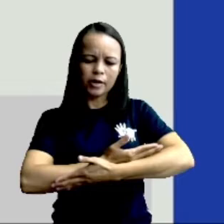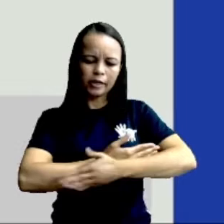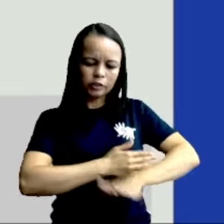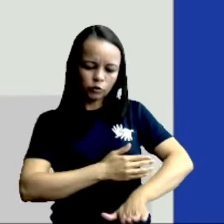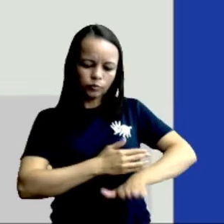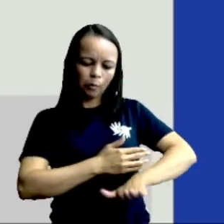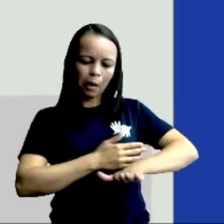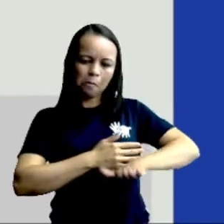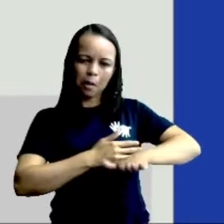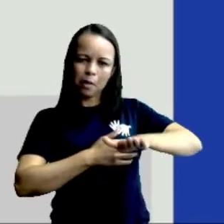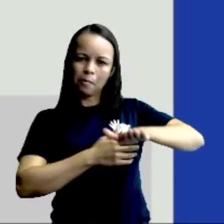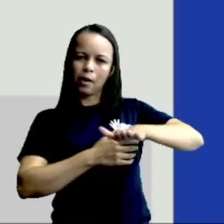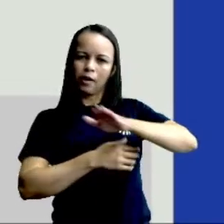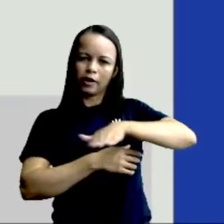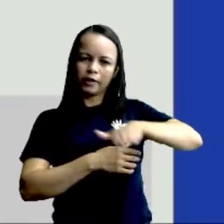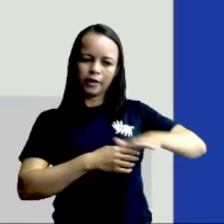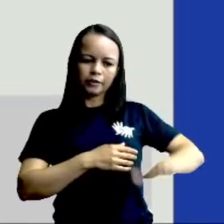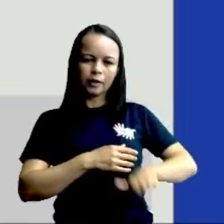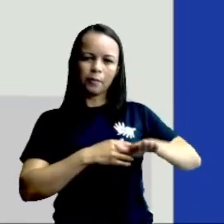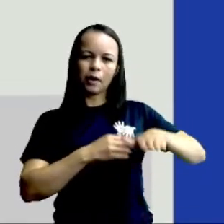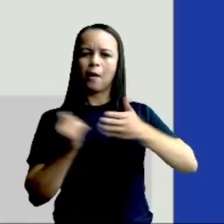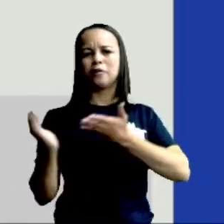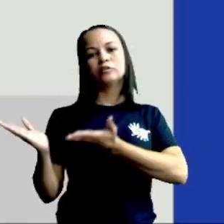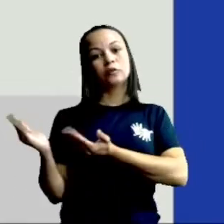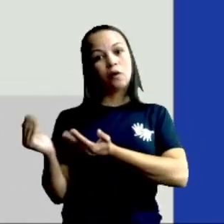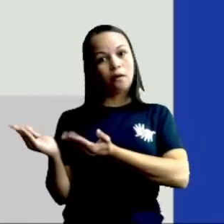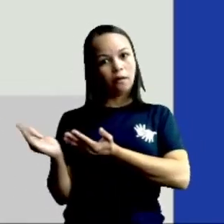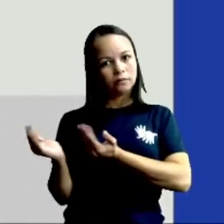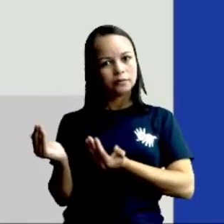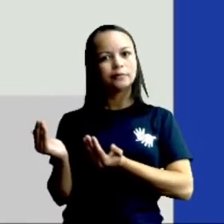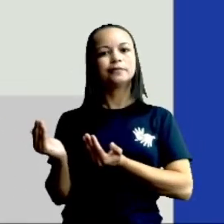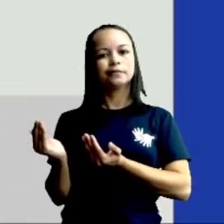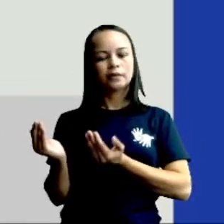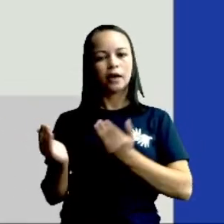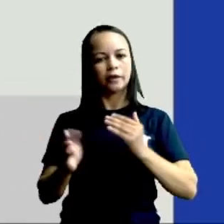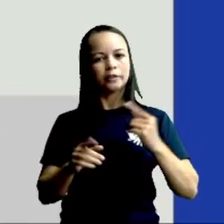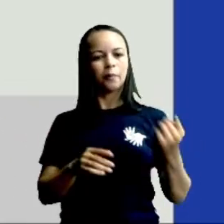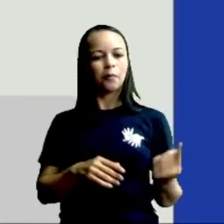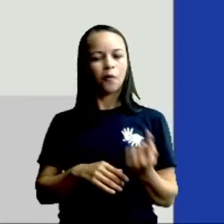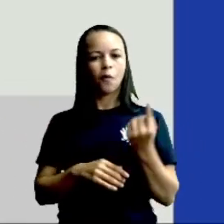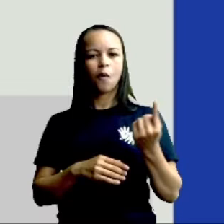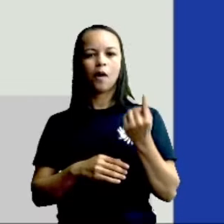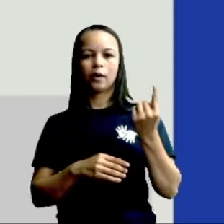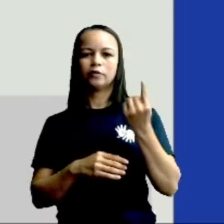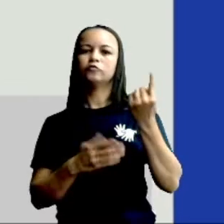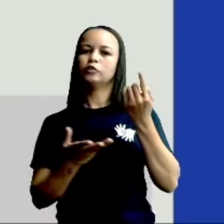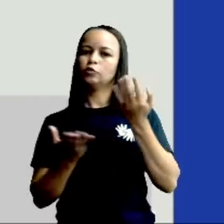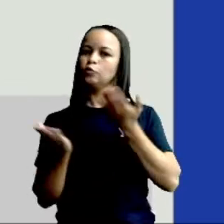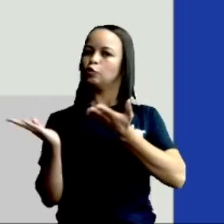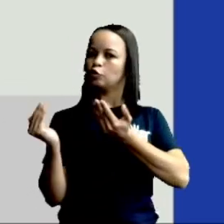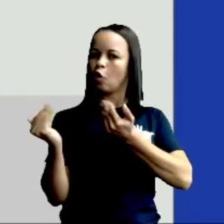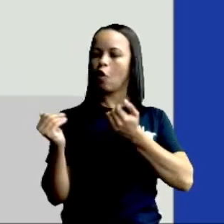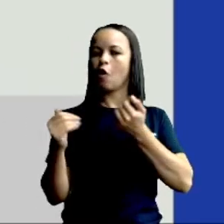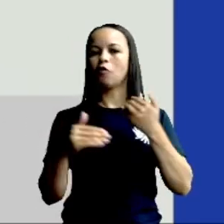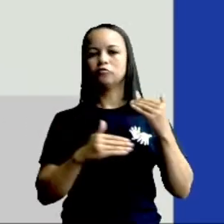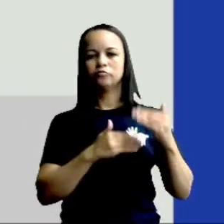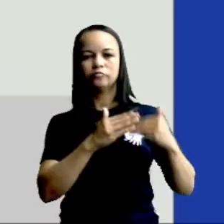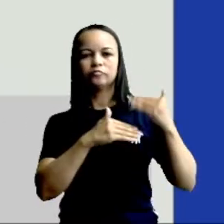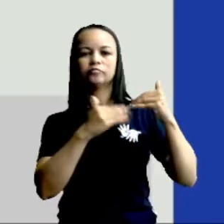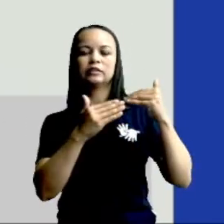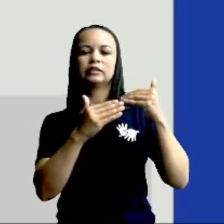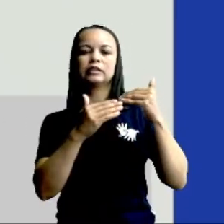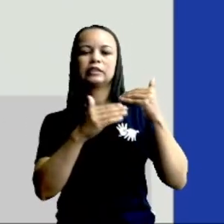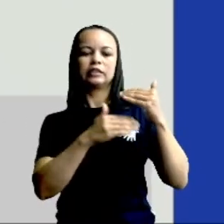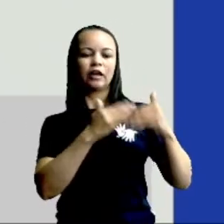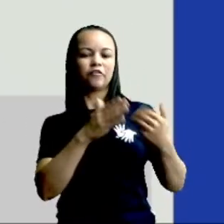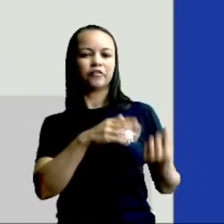vai ficando uma criança maior, entra na adolescência e depois a gente vira um jovem aí estudando,